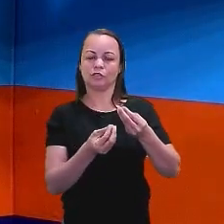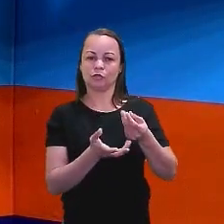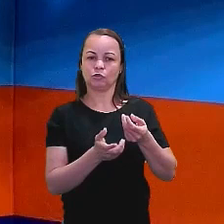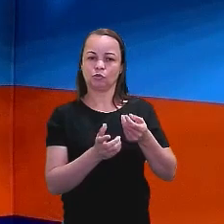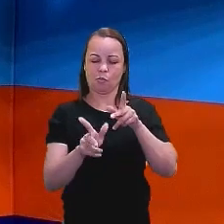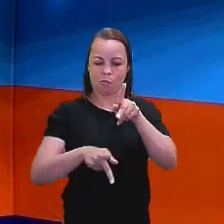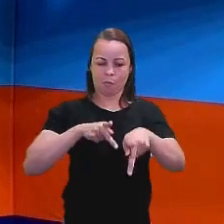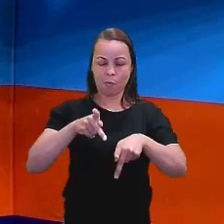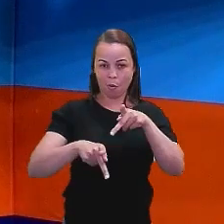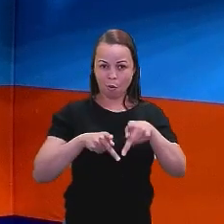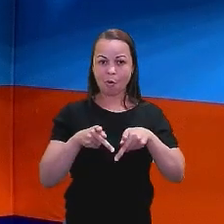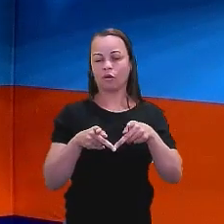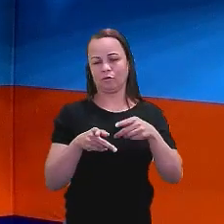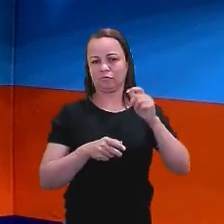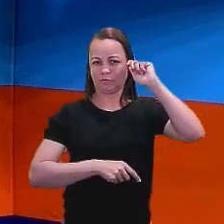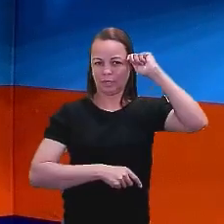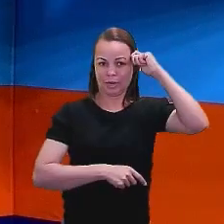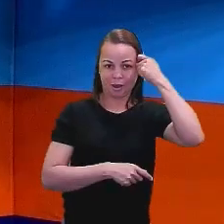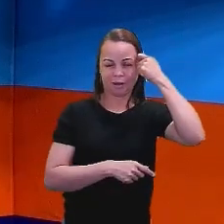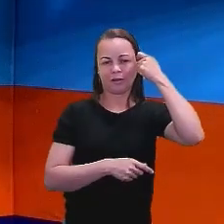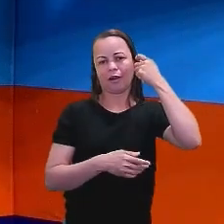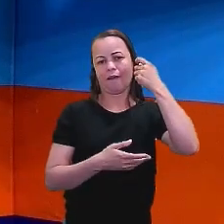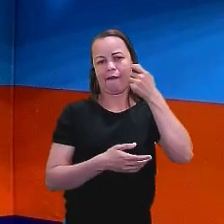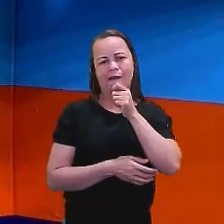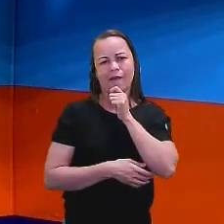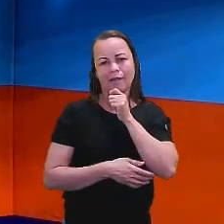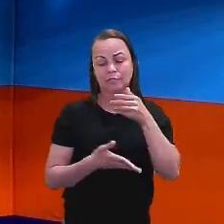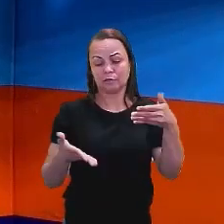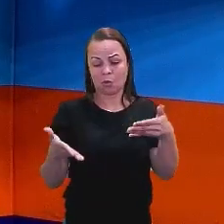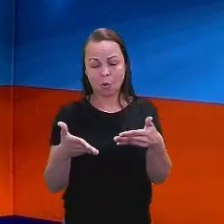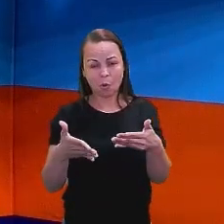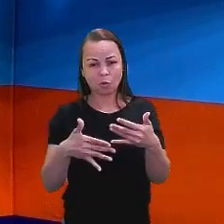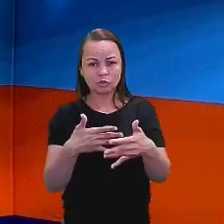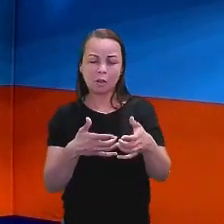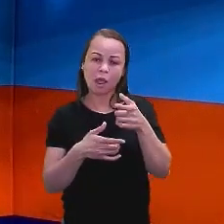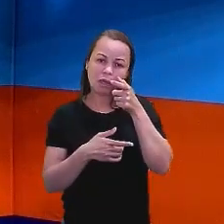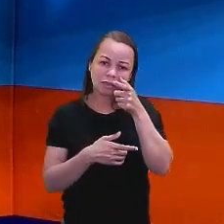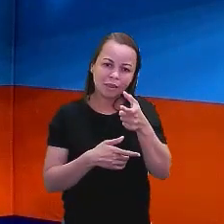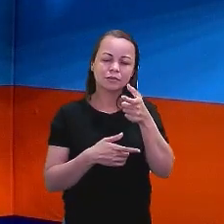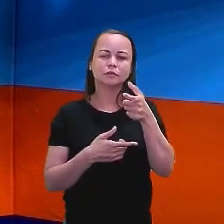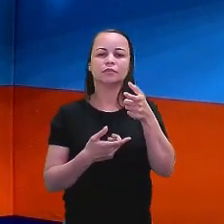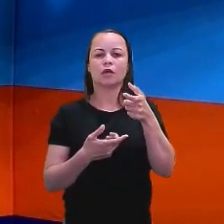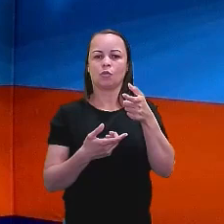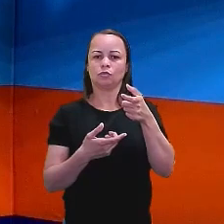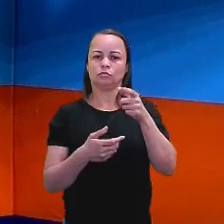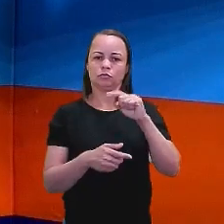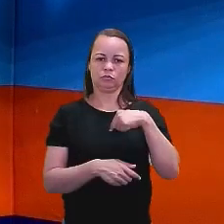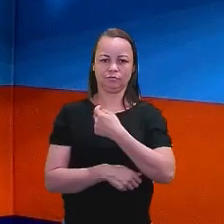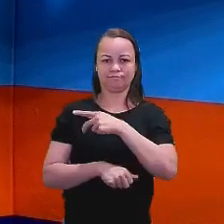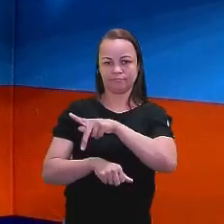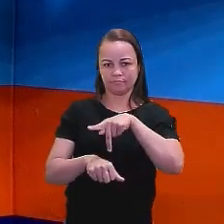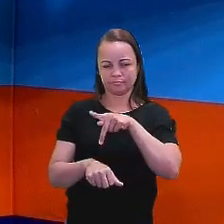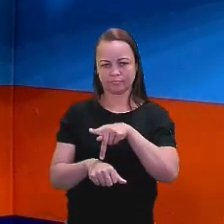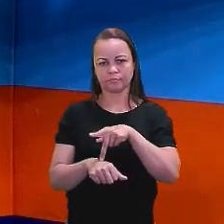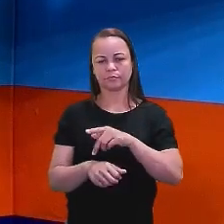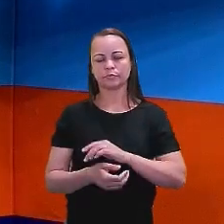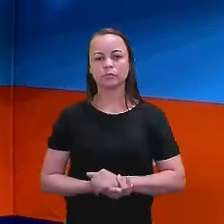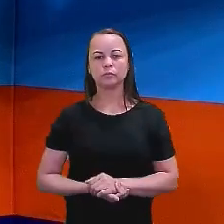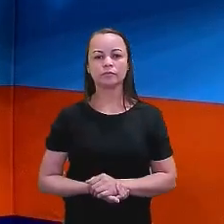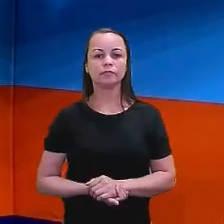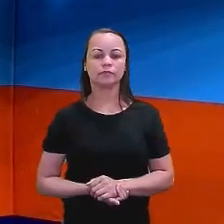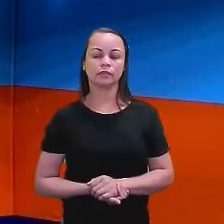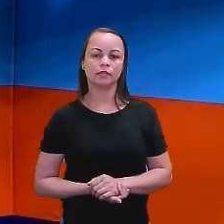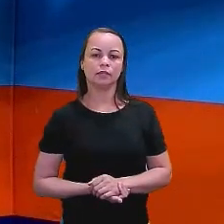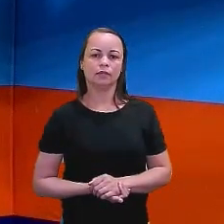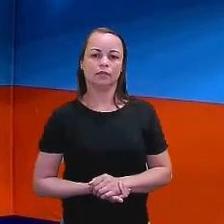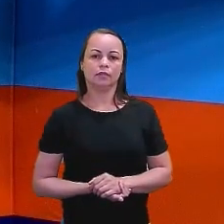povo negro, da população negra, ainda hoje merece uma atenção no nosso país. E o importante é